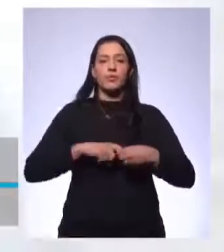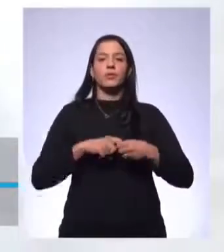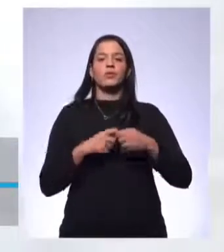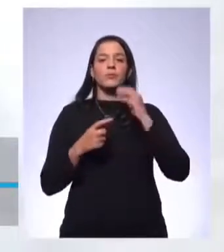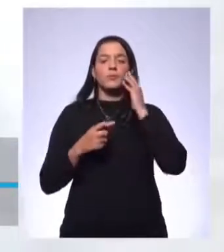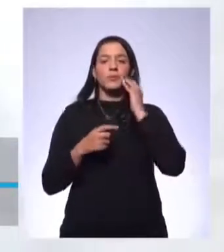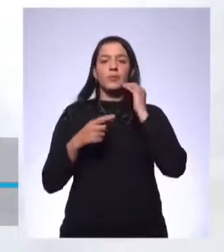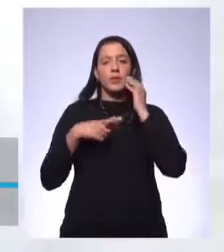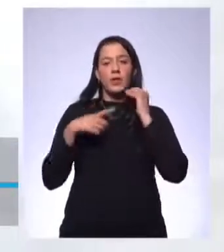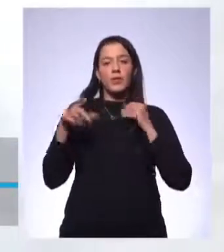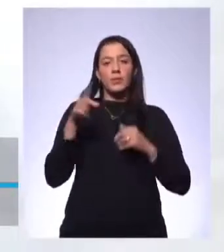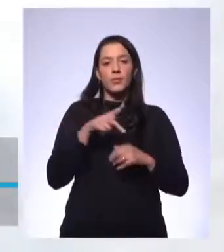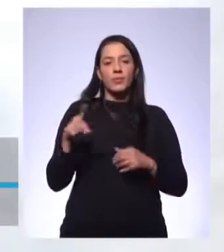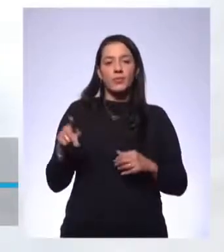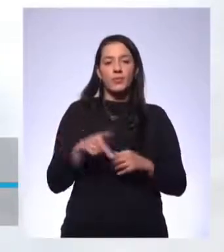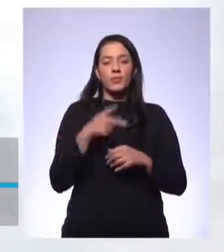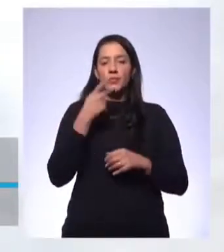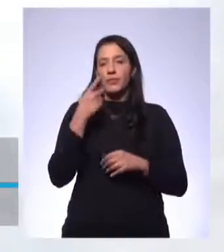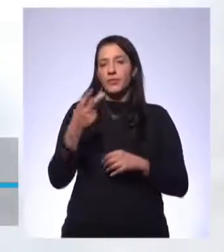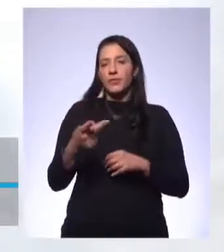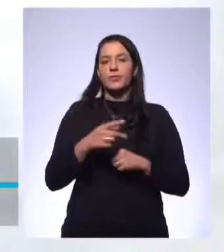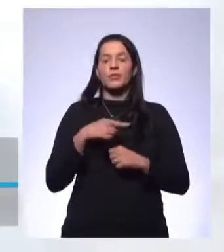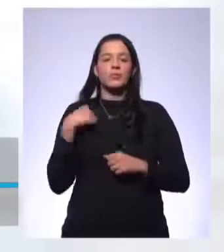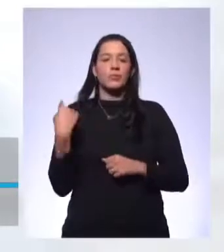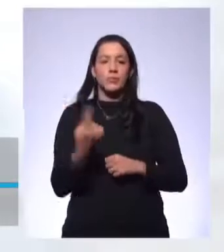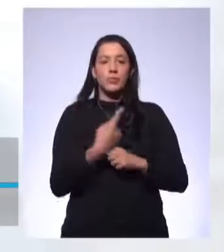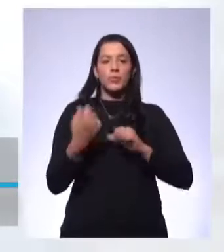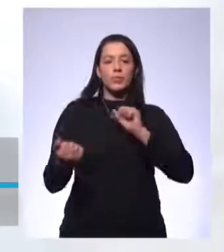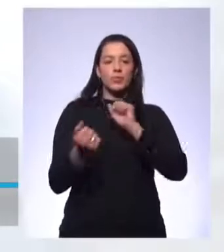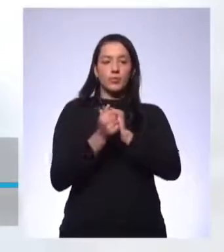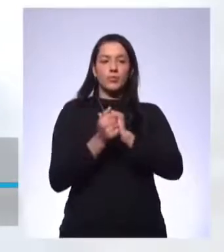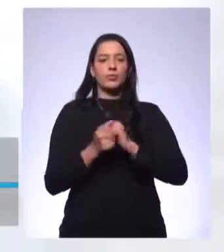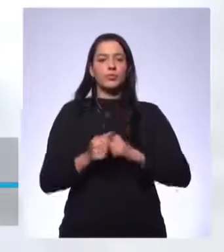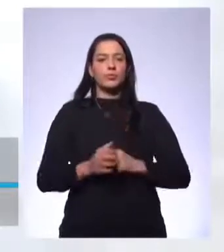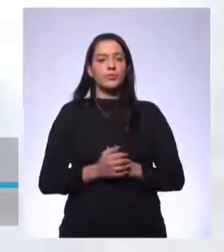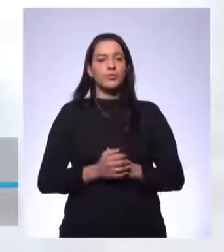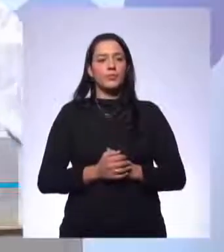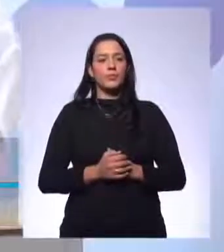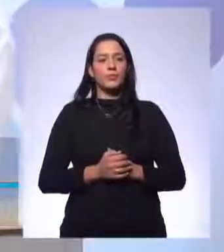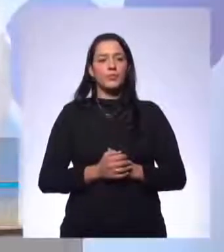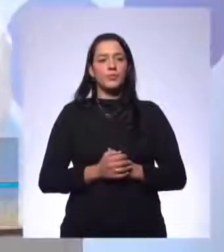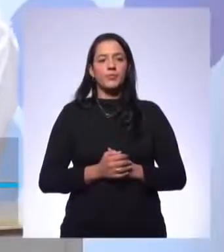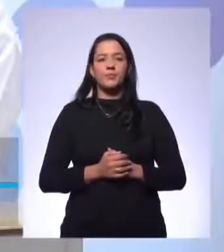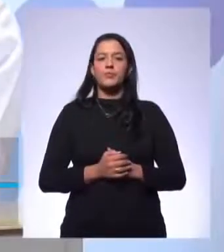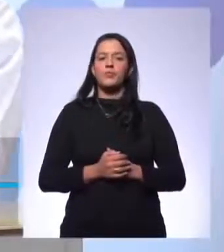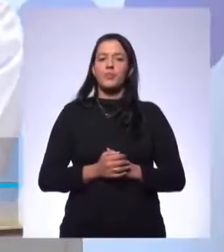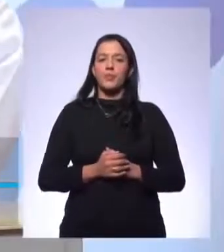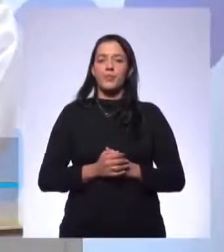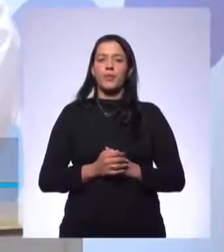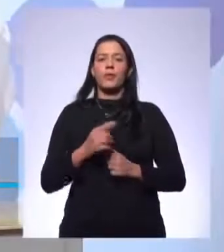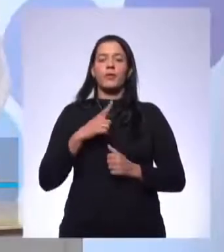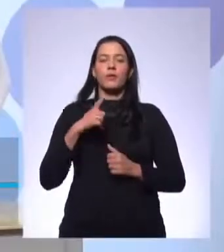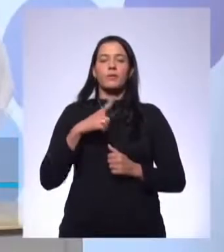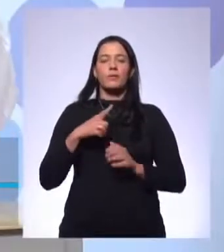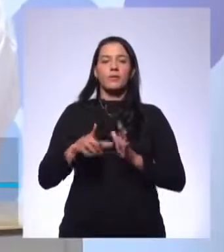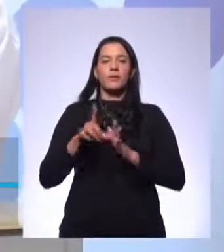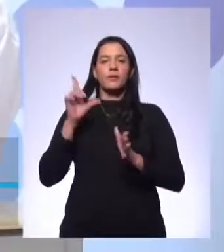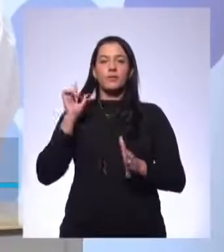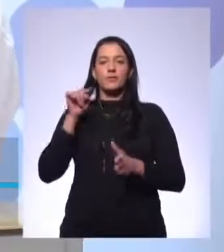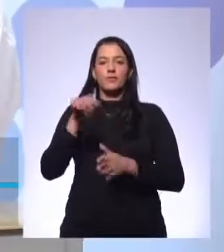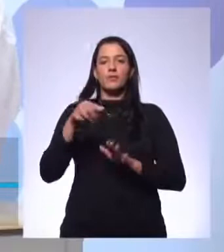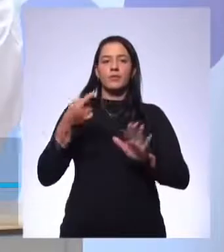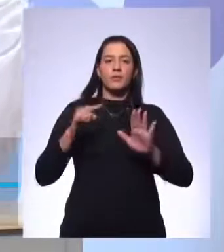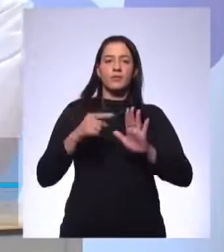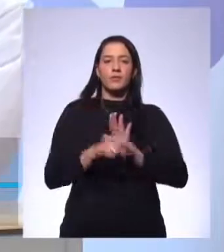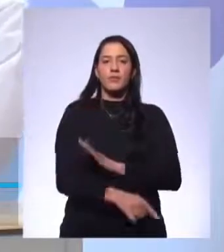aspectos que o professor Edjoel estava tratando com a gente aqui, em parceria, né, professor? Sim. Ô, Magno, inclusive, antes de você se aprofundar, aí tem uma pergunta facinho